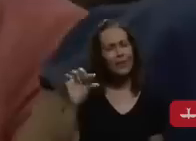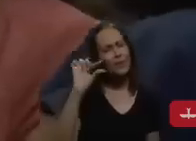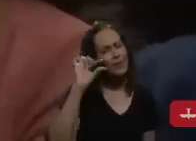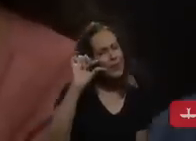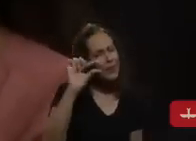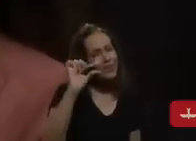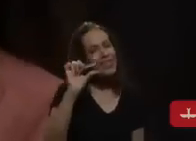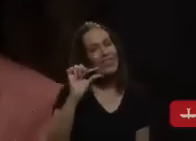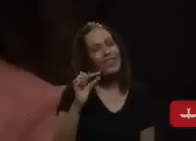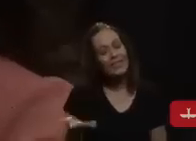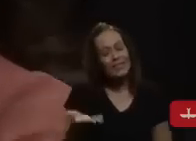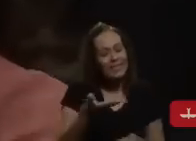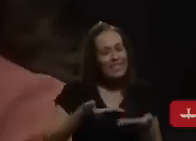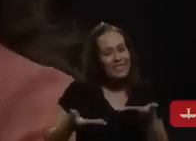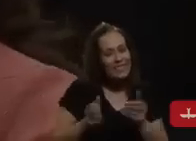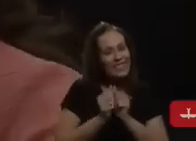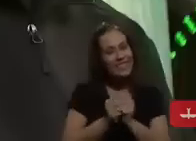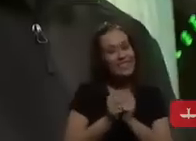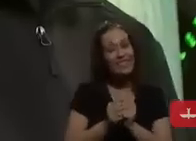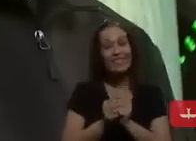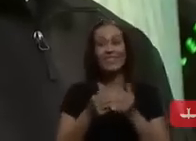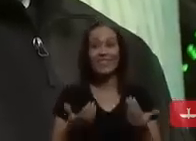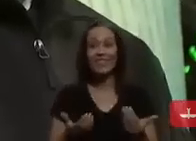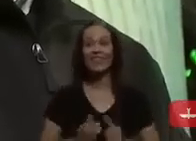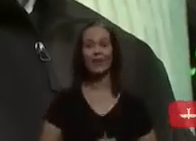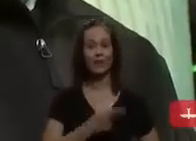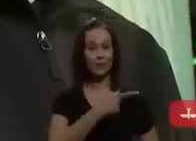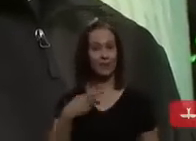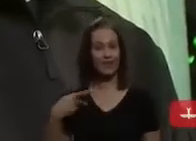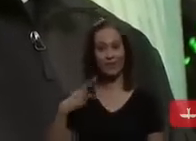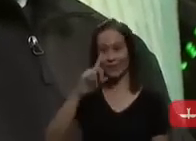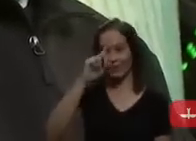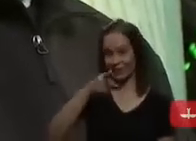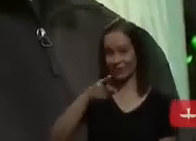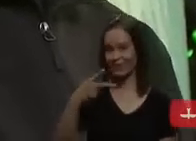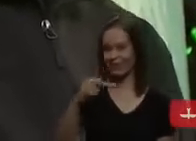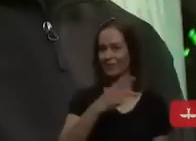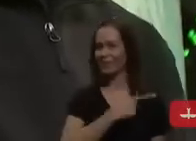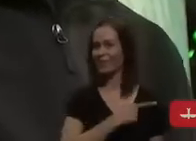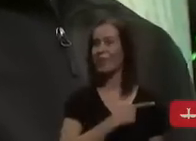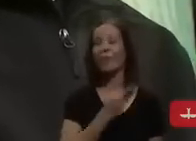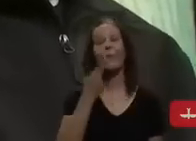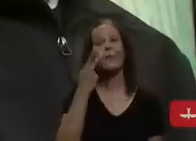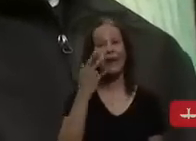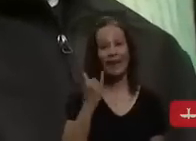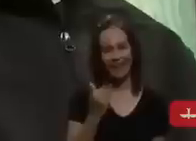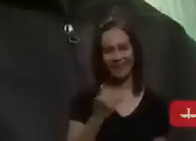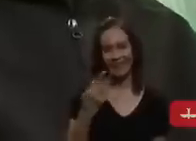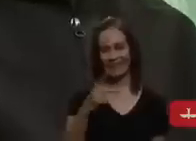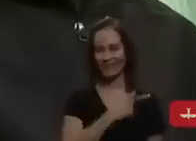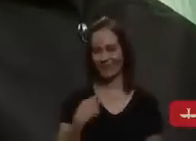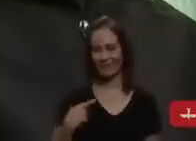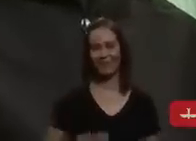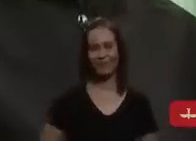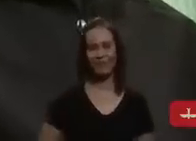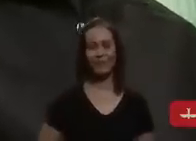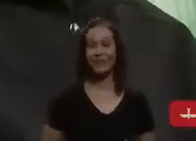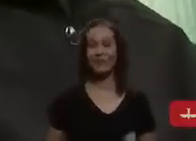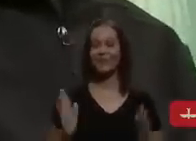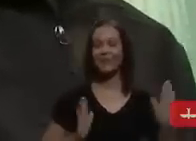tá bom? E olha, foi ordem do pastor, do seu pai. Então é um momento muito